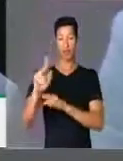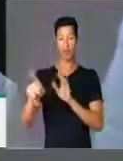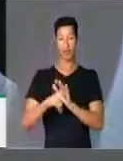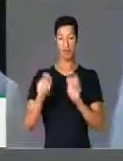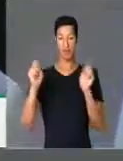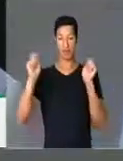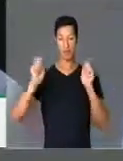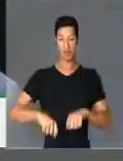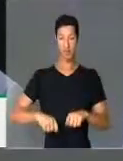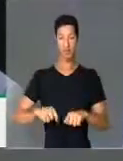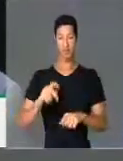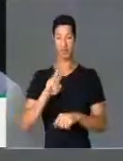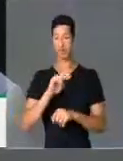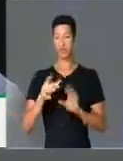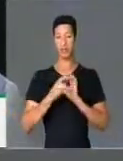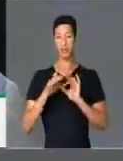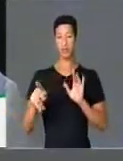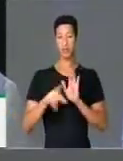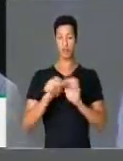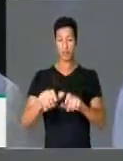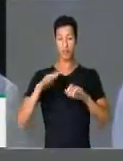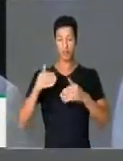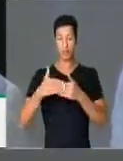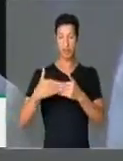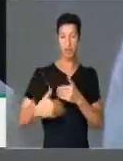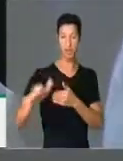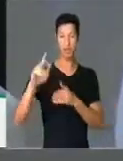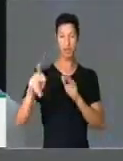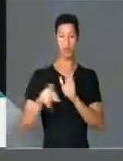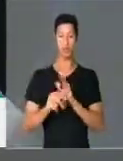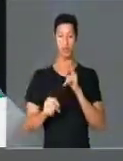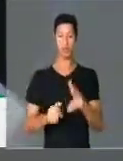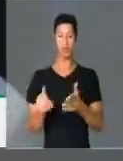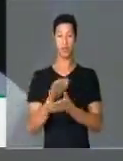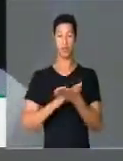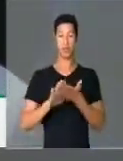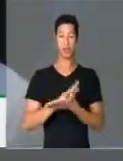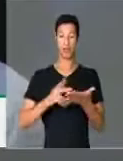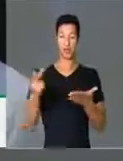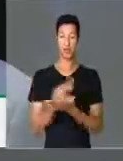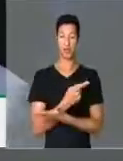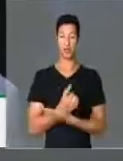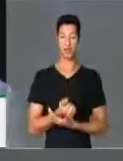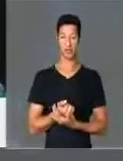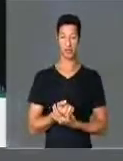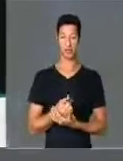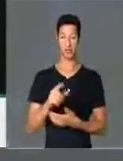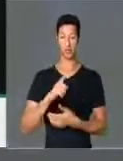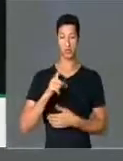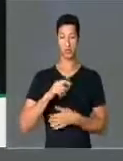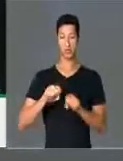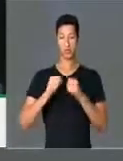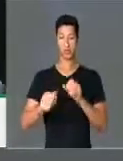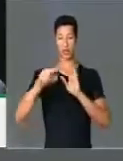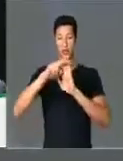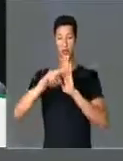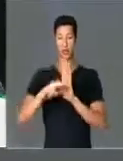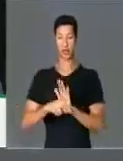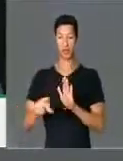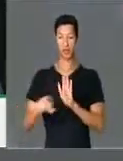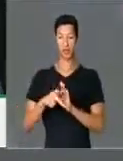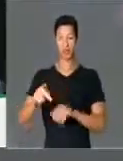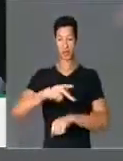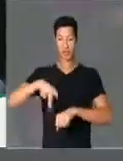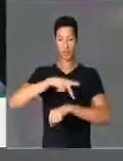essa condição não permite que a sessão prossiga como se nada tivesse acontecido. Há a quebra da normalidade